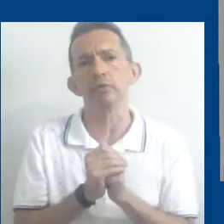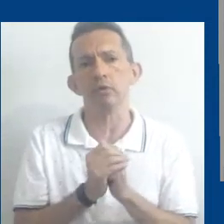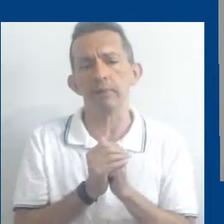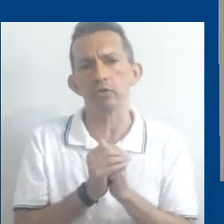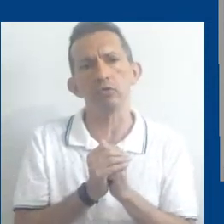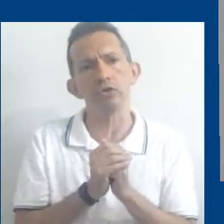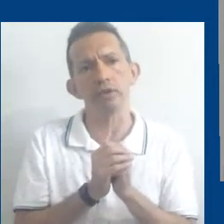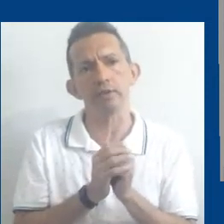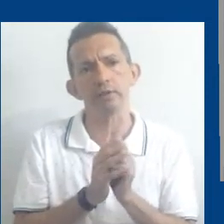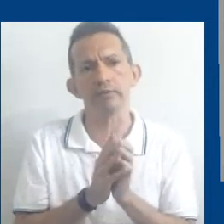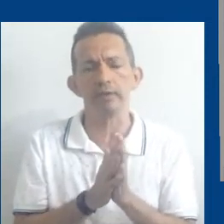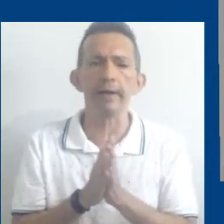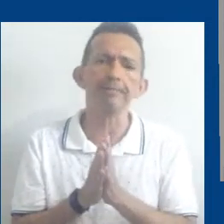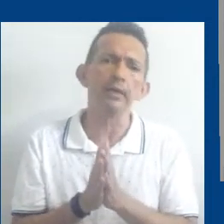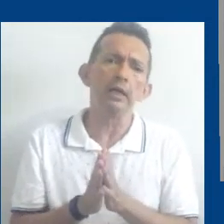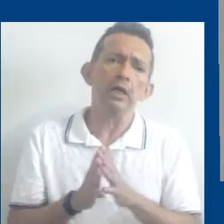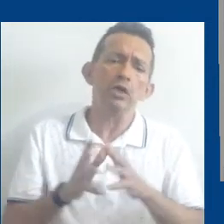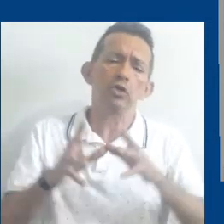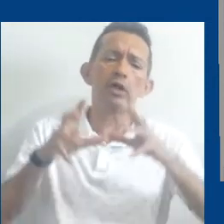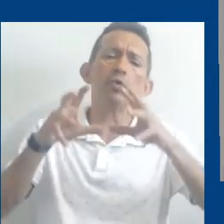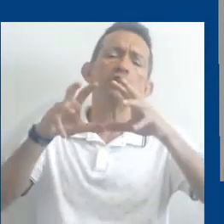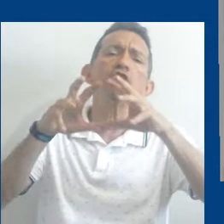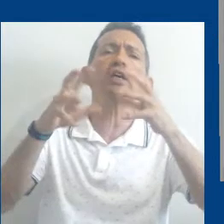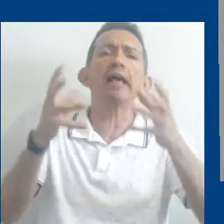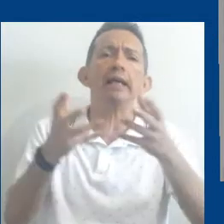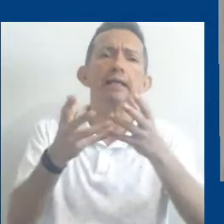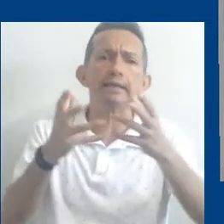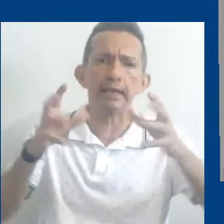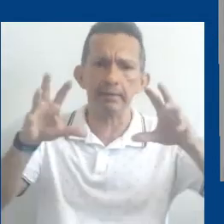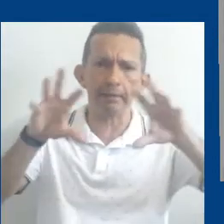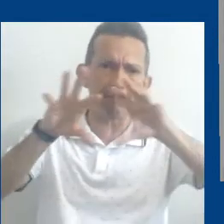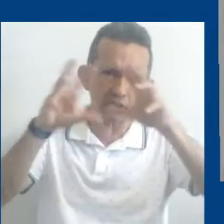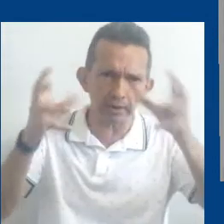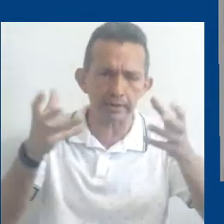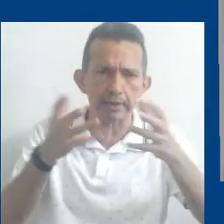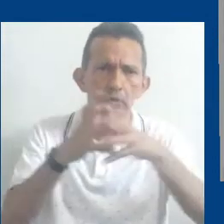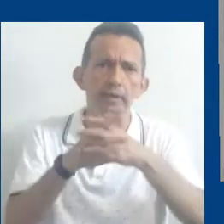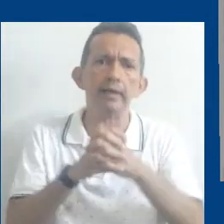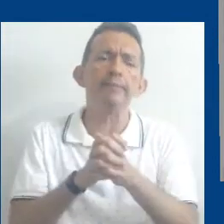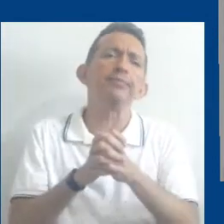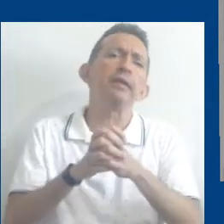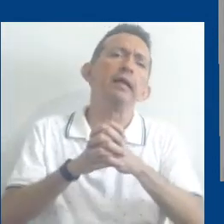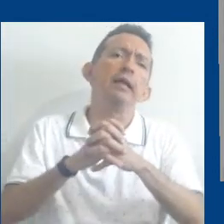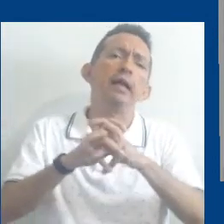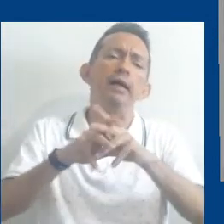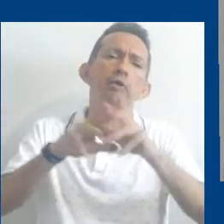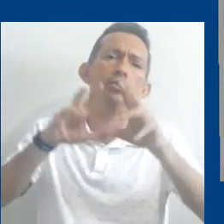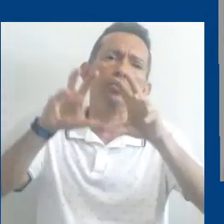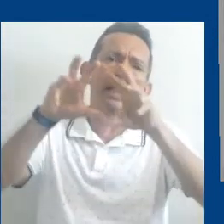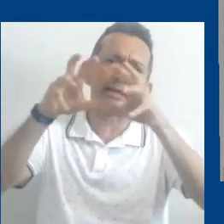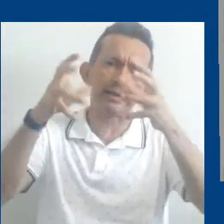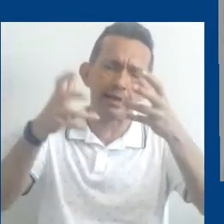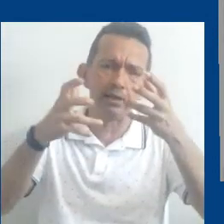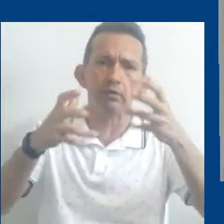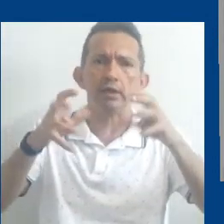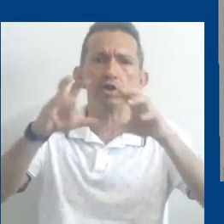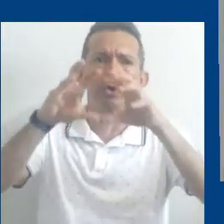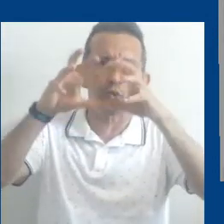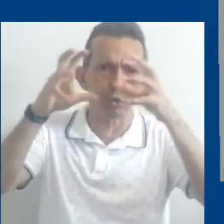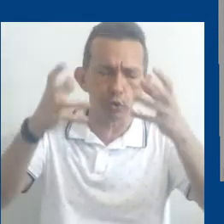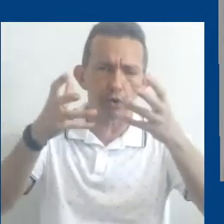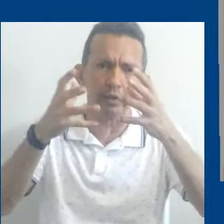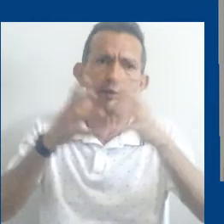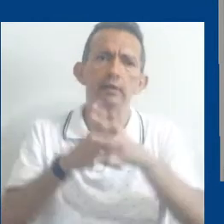liso, complexo Golgiense, tá? Só que quando a gente analisa, preste atenção, né? Lá no desenho,